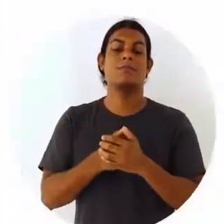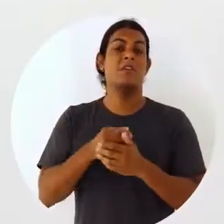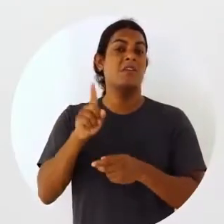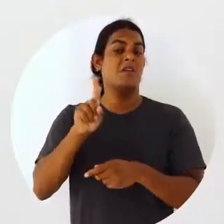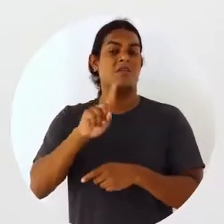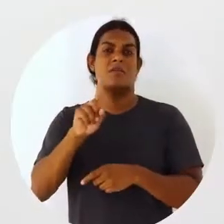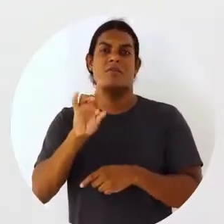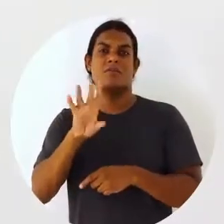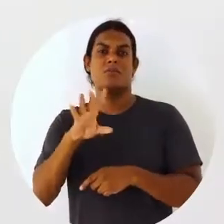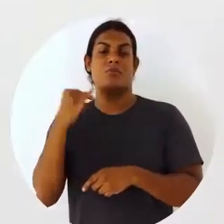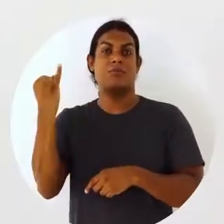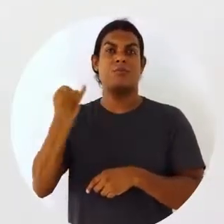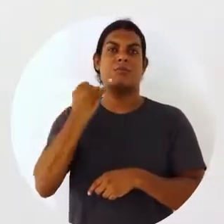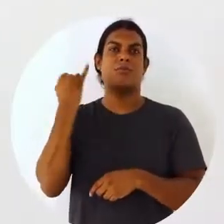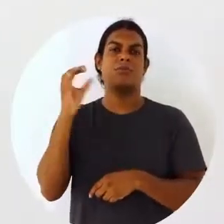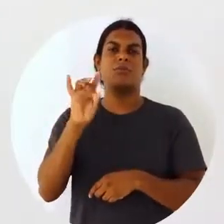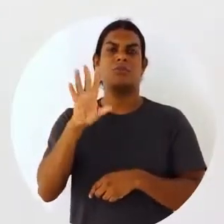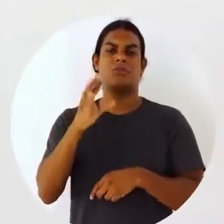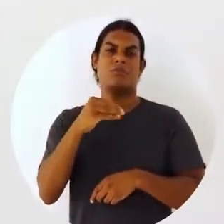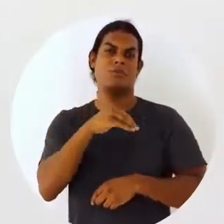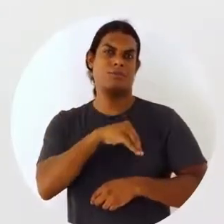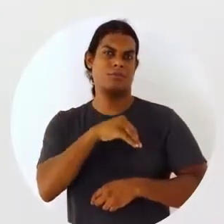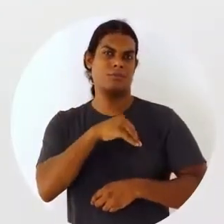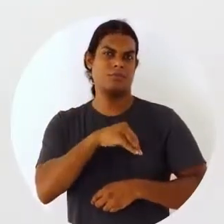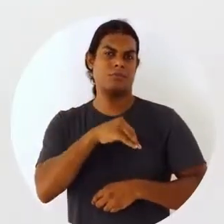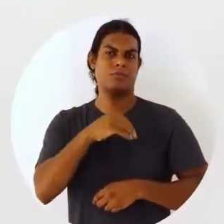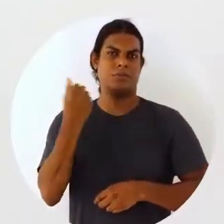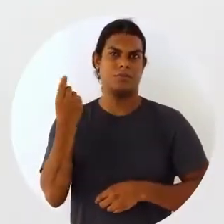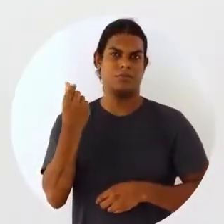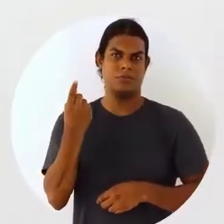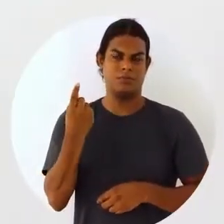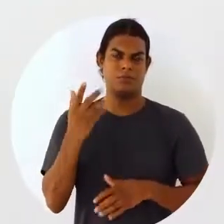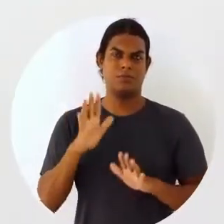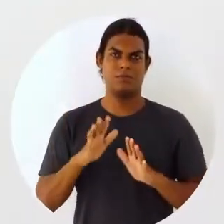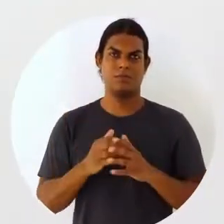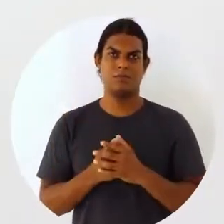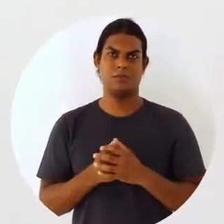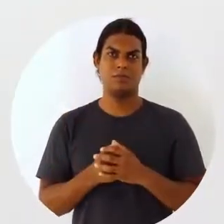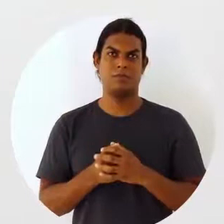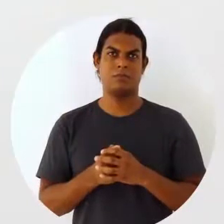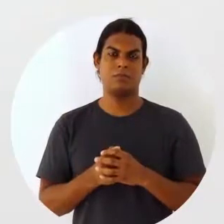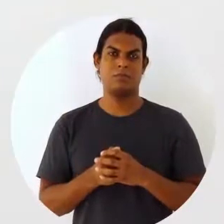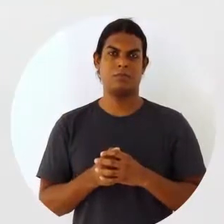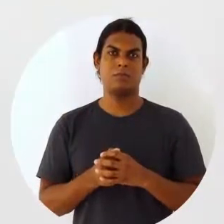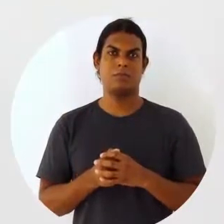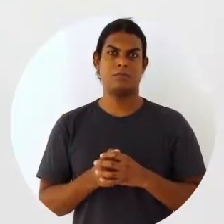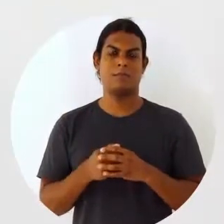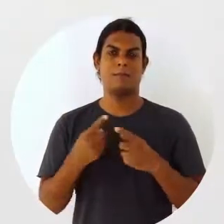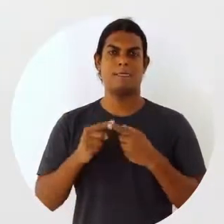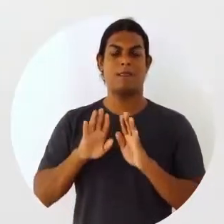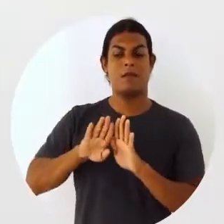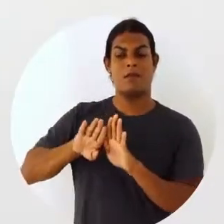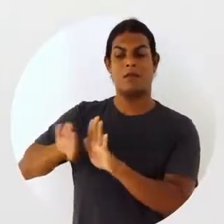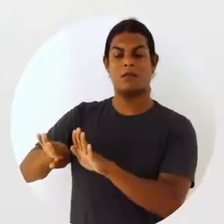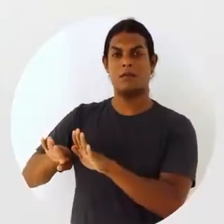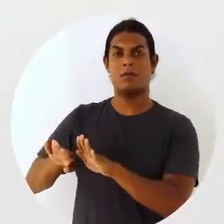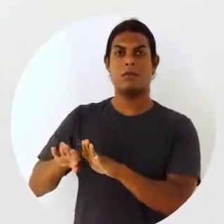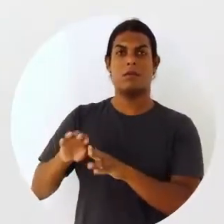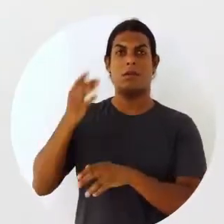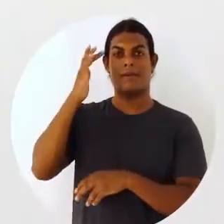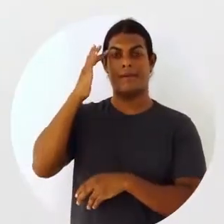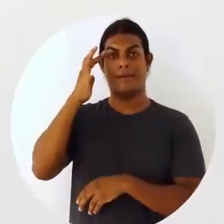financeiros. A preocupação não é o dinheiro, dentro dessa perspectiva. Saiu do foco do dinheiro para o que a gente chama de